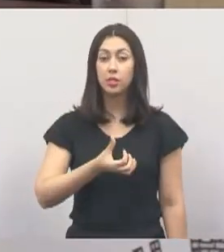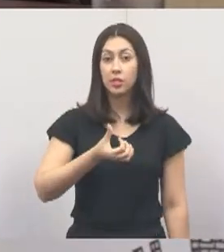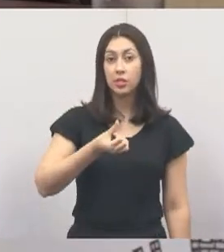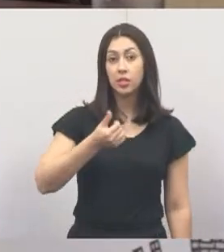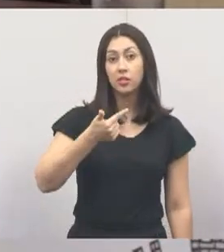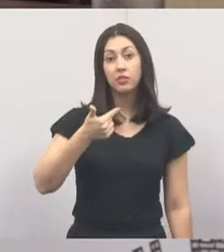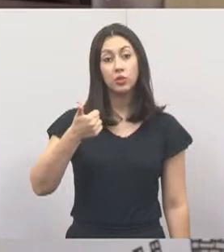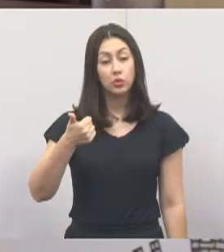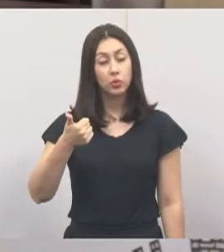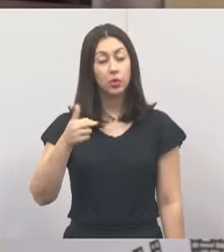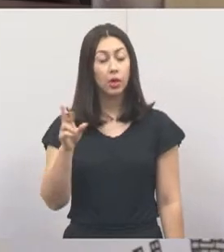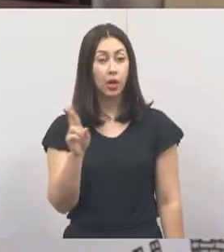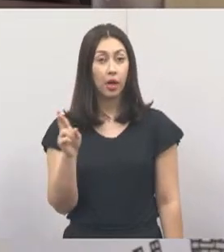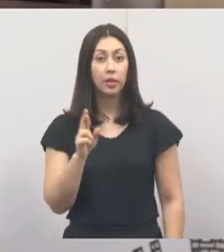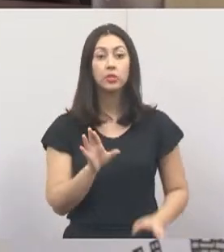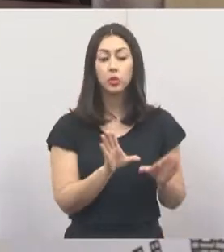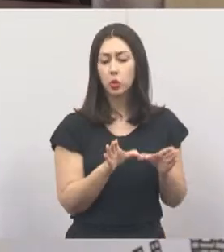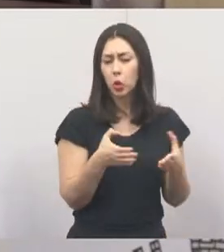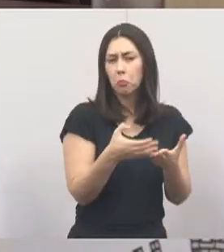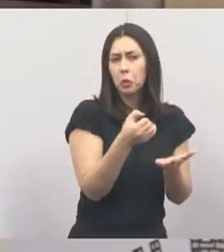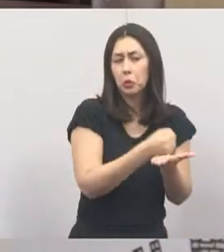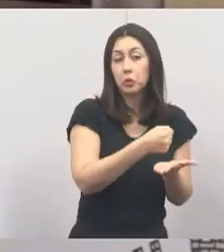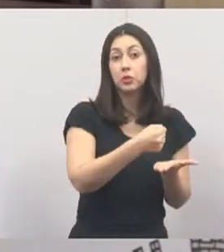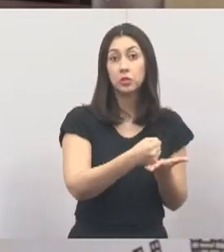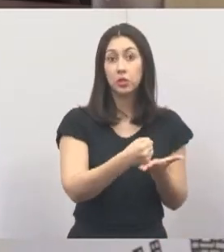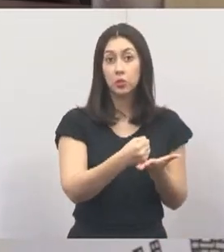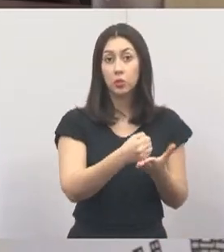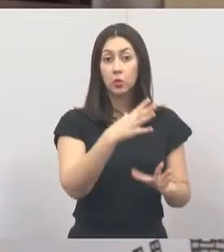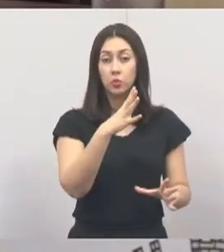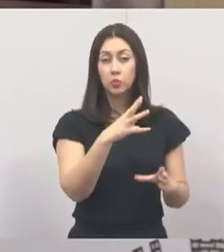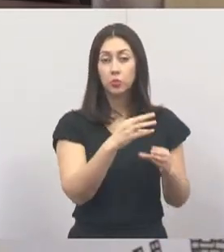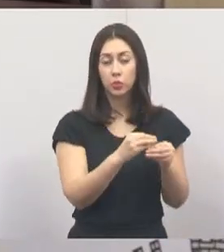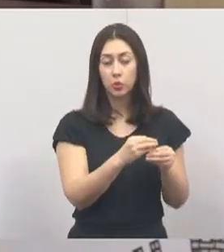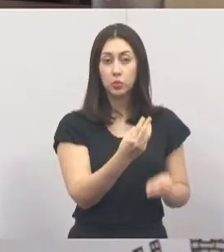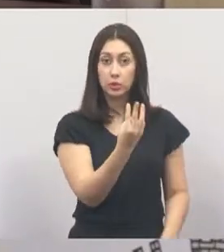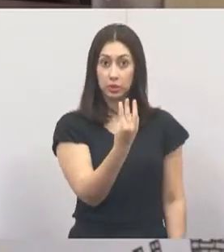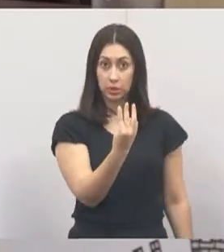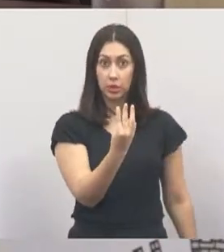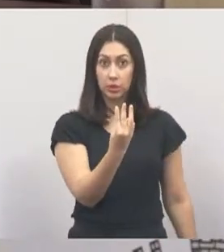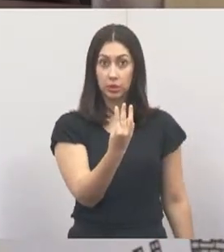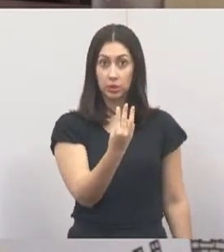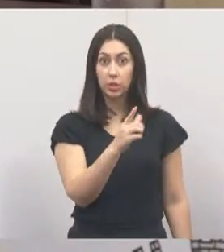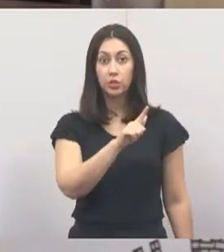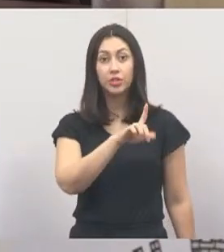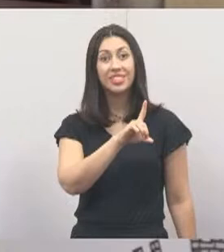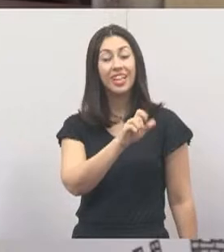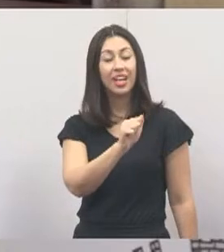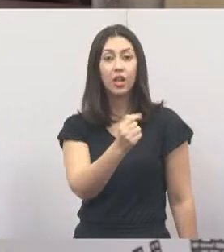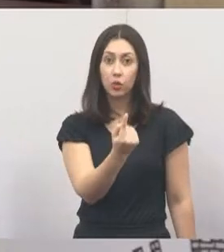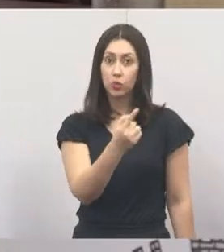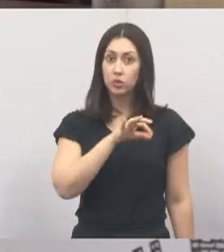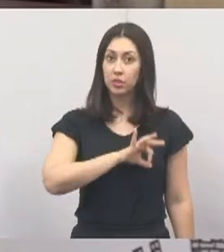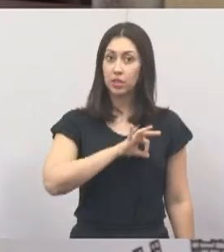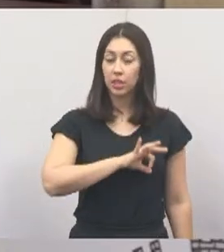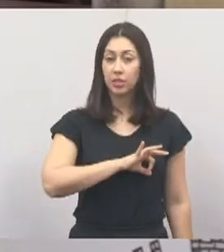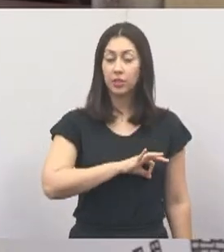621,21. Comissão de contratação, quantidade 3, GDA 01, R$